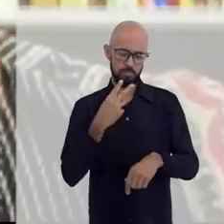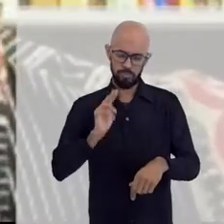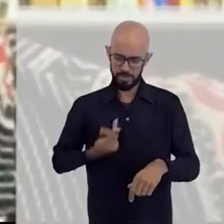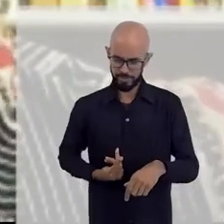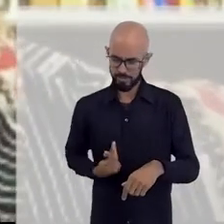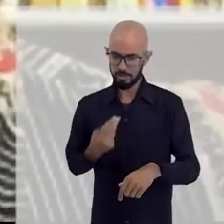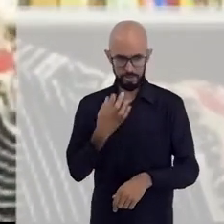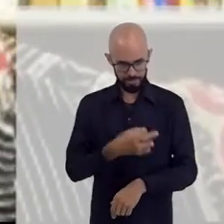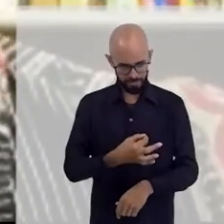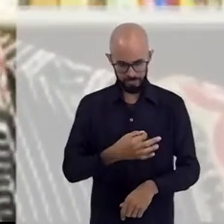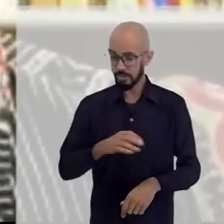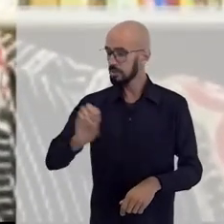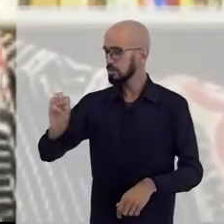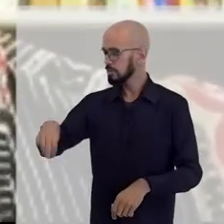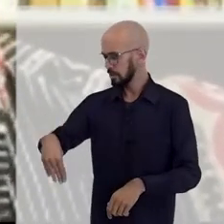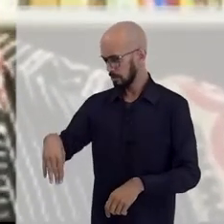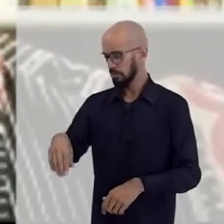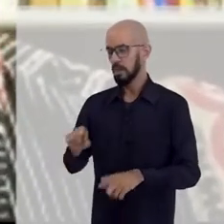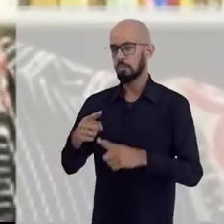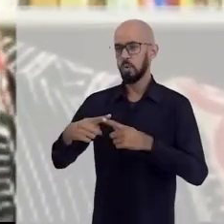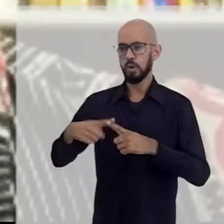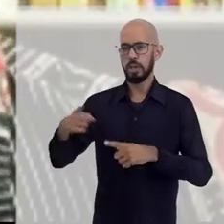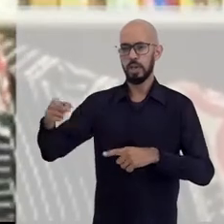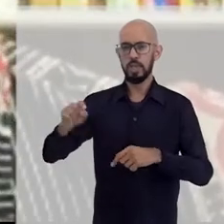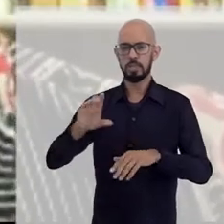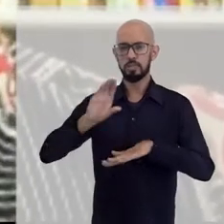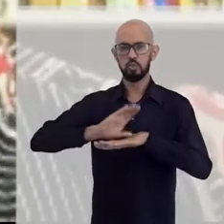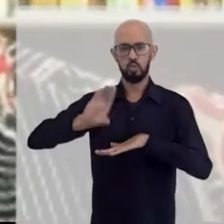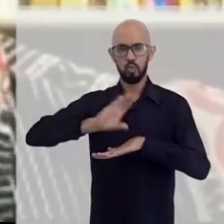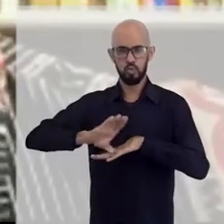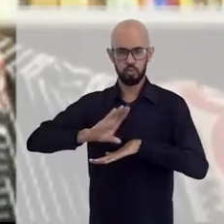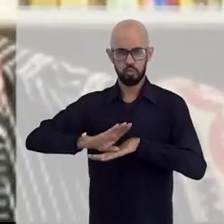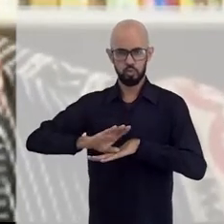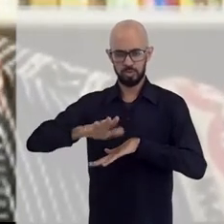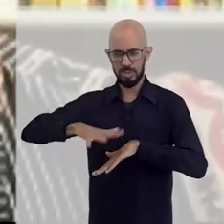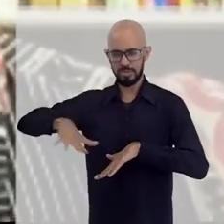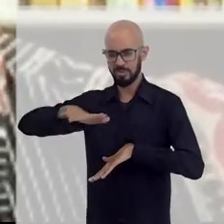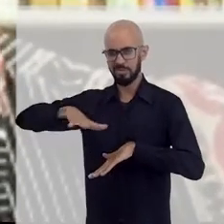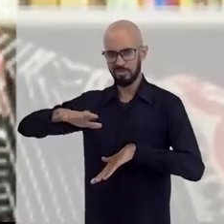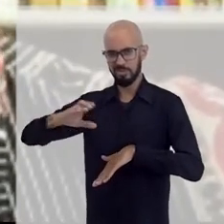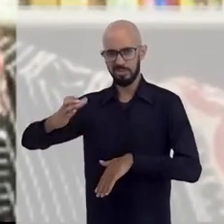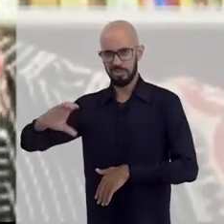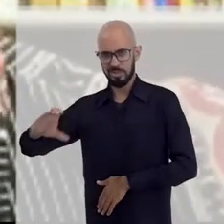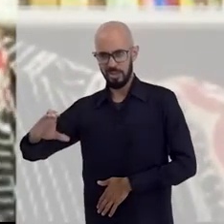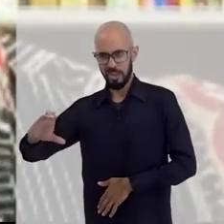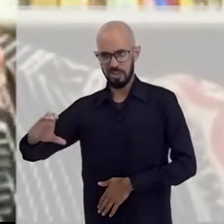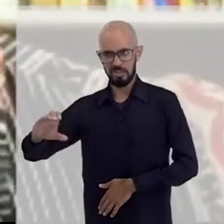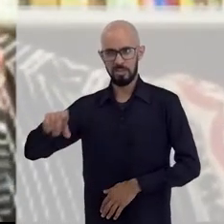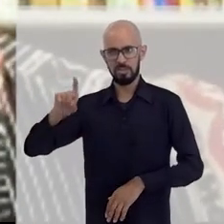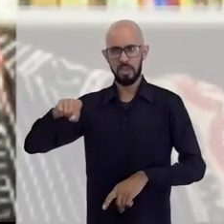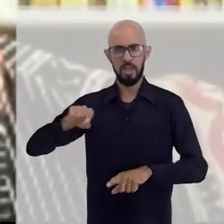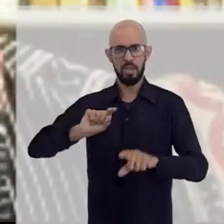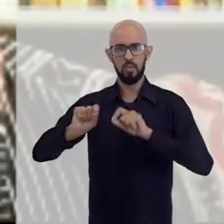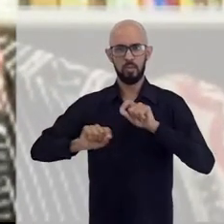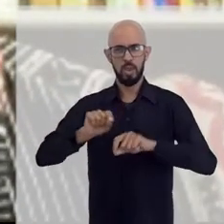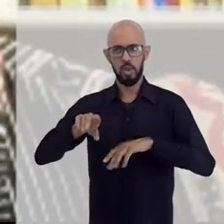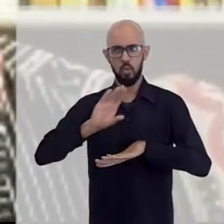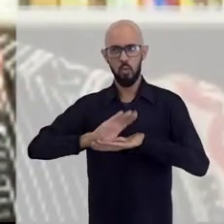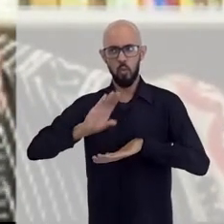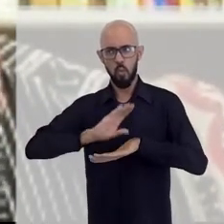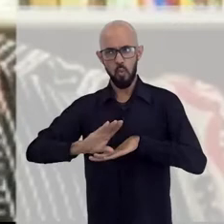Sim. É, na verdade, os cursos mais das áreas mais das ciências são cursos